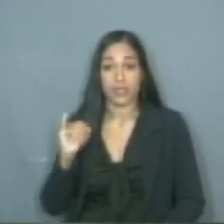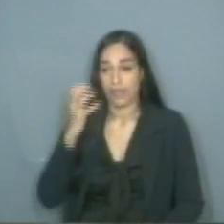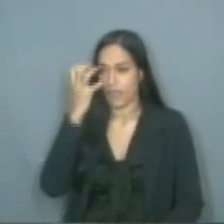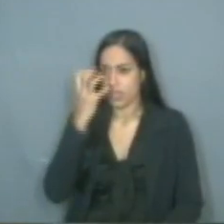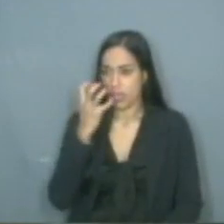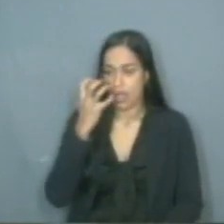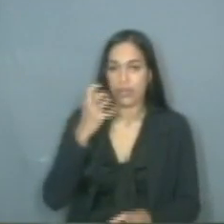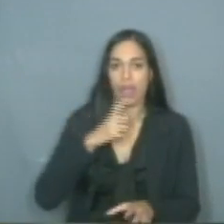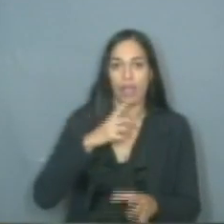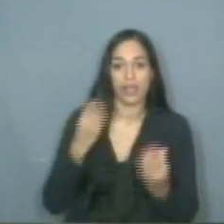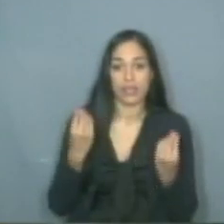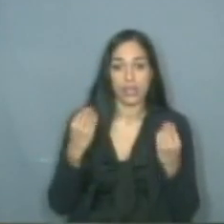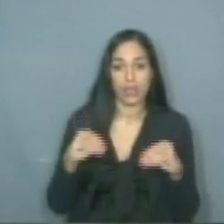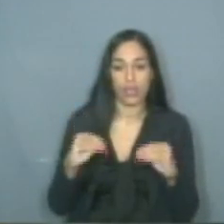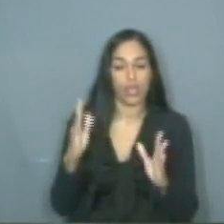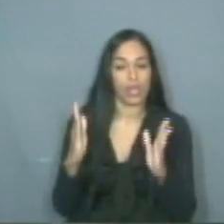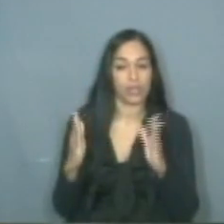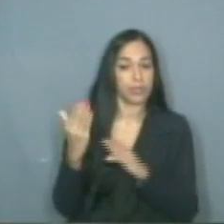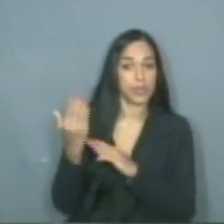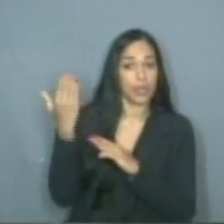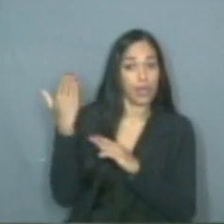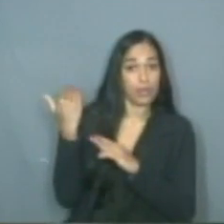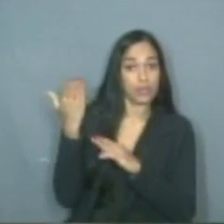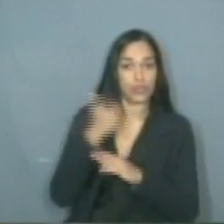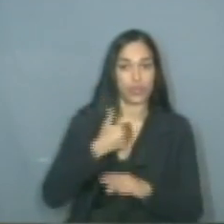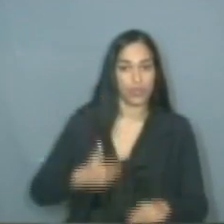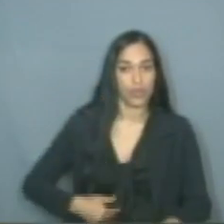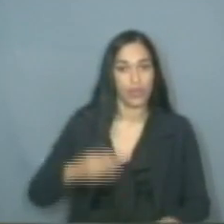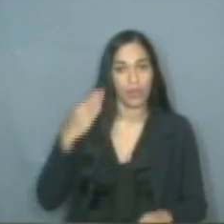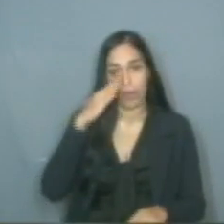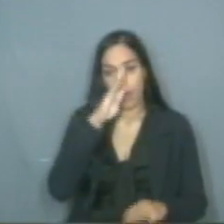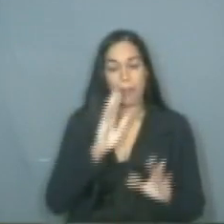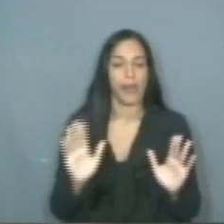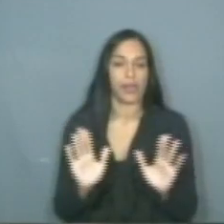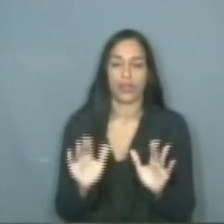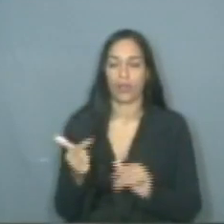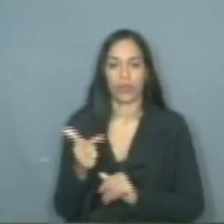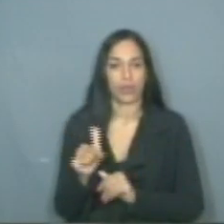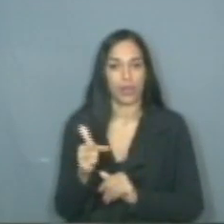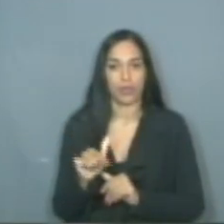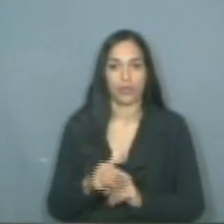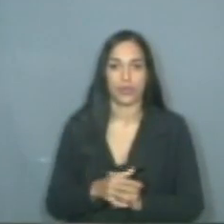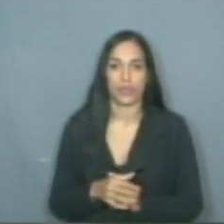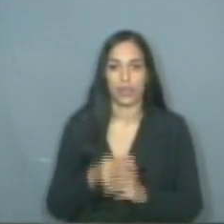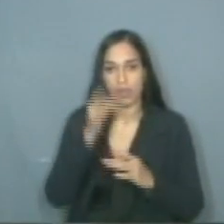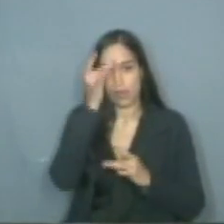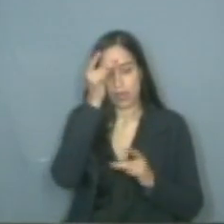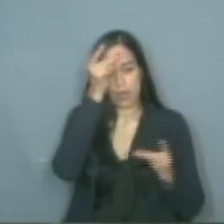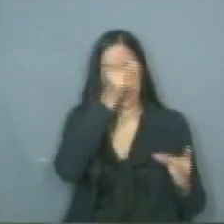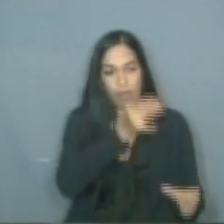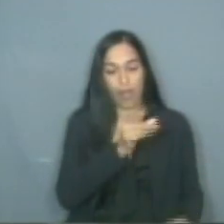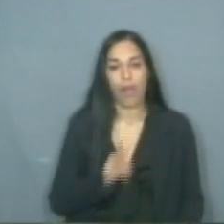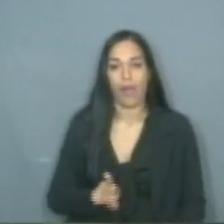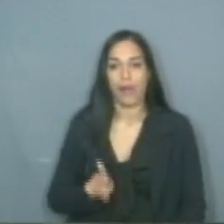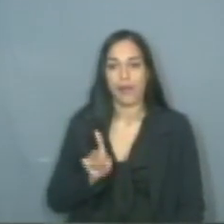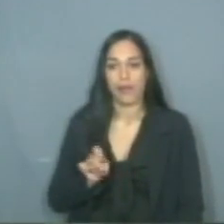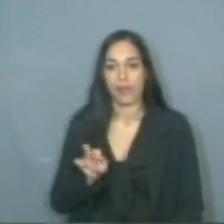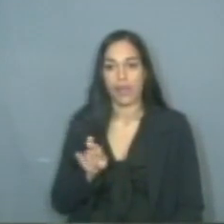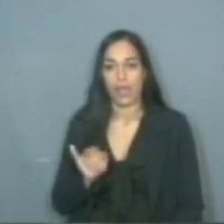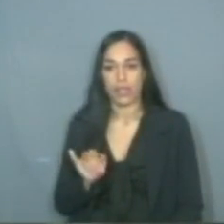instalada na época do governo Bolsonaro. Mas não foi. Quero ouvir a vereadora Cari